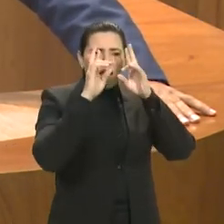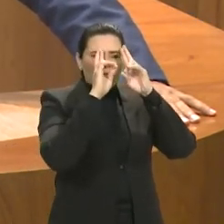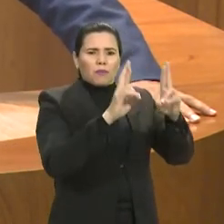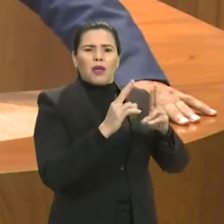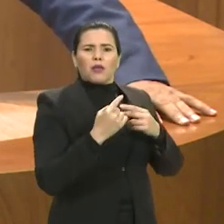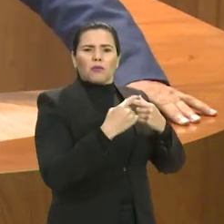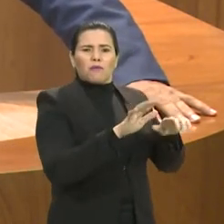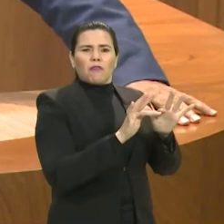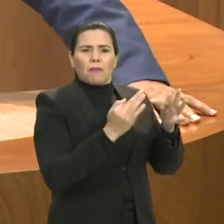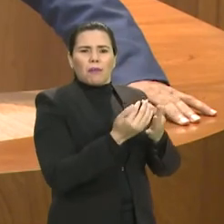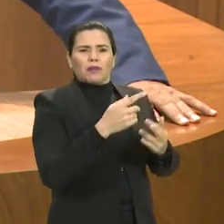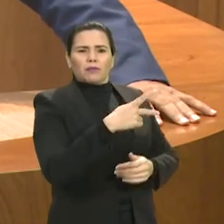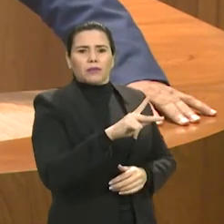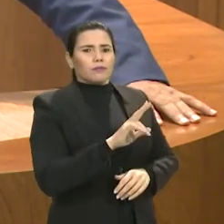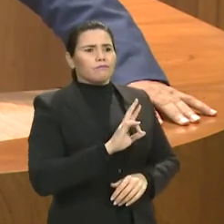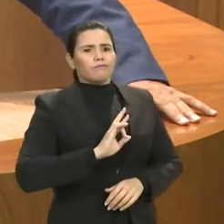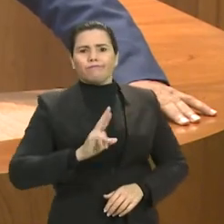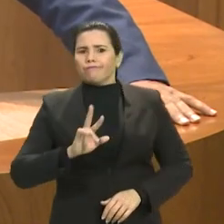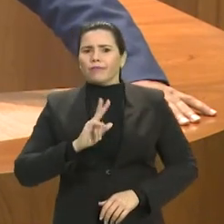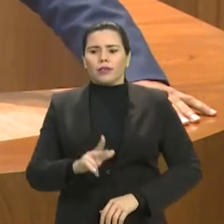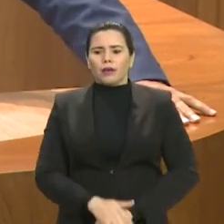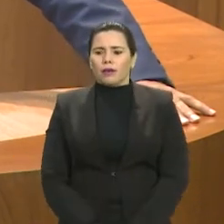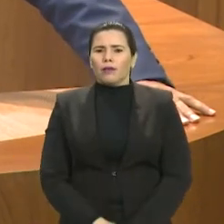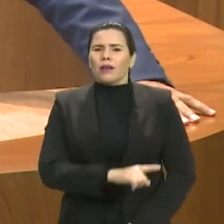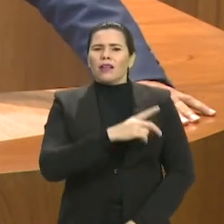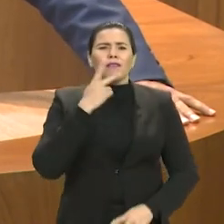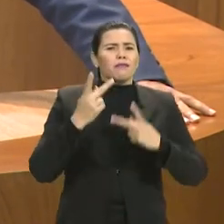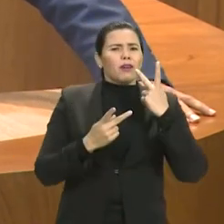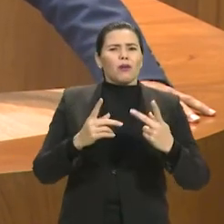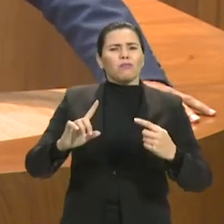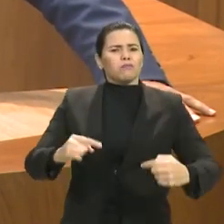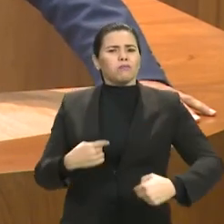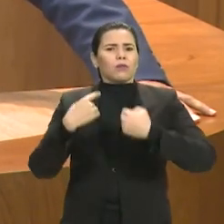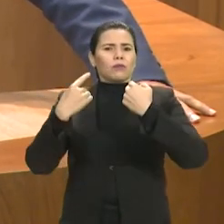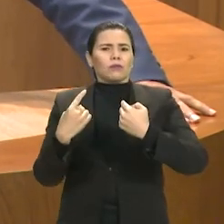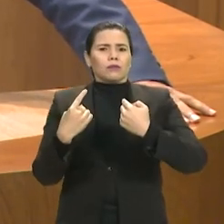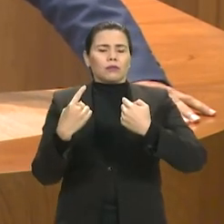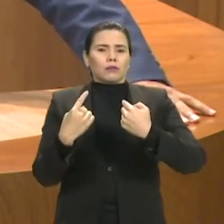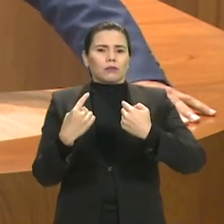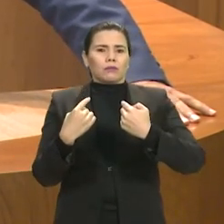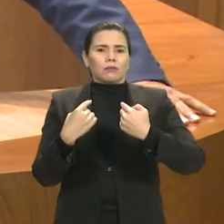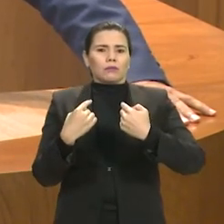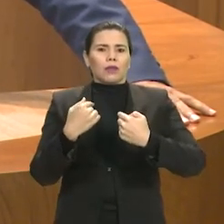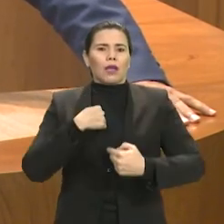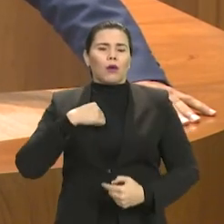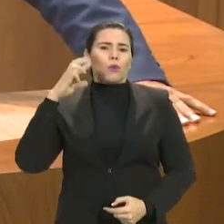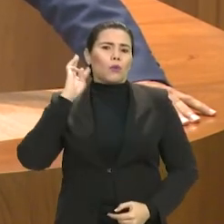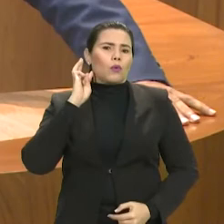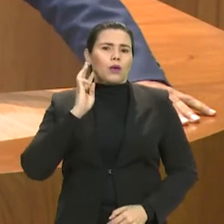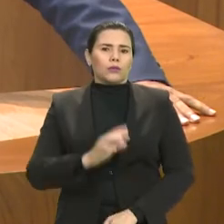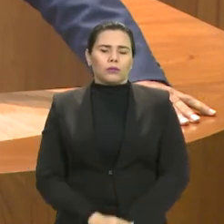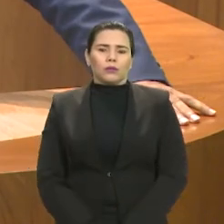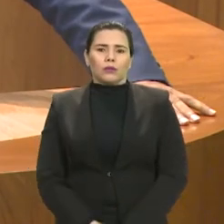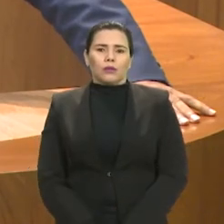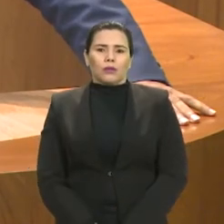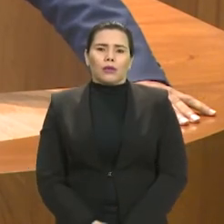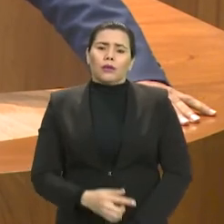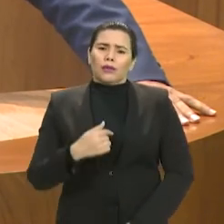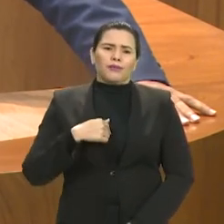professor e deputado Hélio, chama de deputado inexpressivo e outras palavras que não cabem aqui, e que eu vou acioná-lo na justiça para que ele